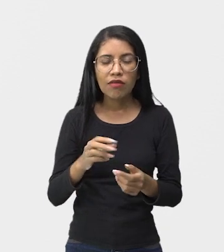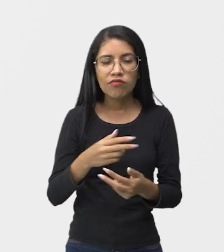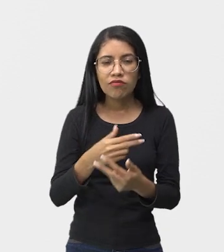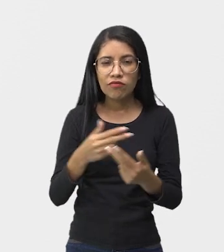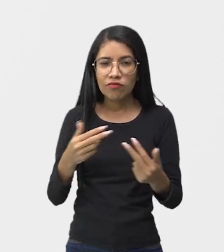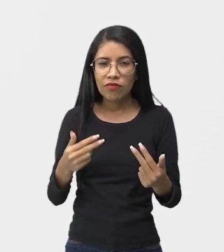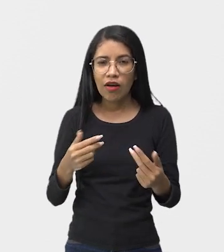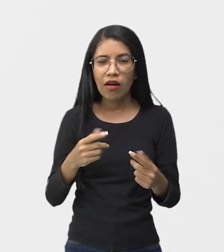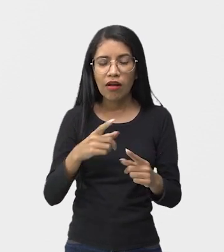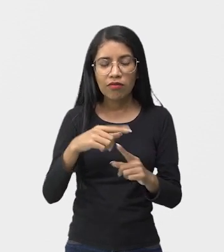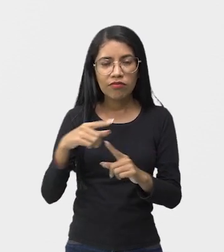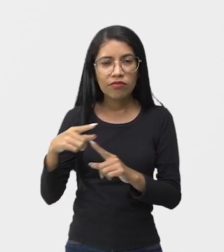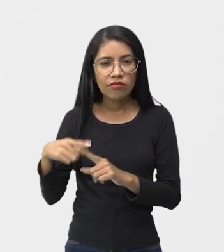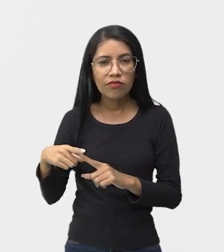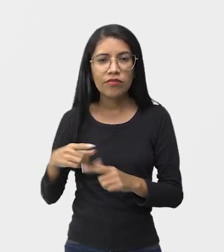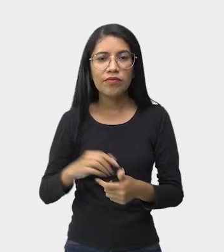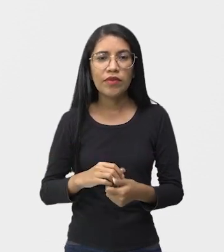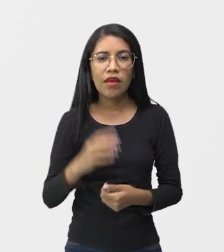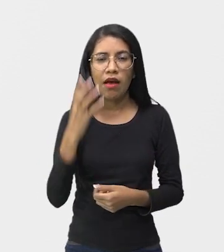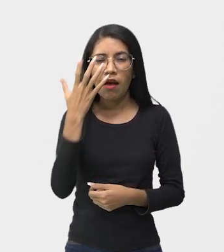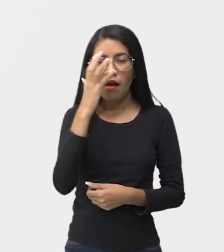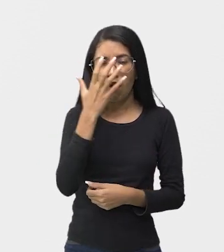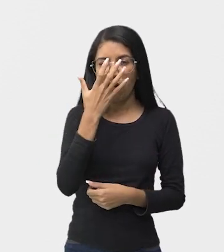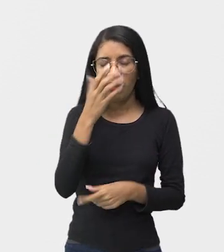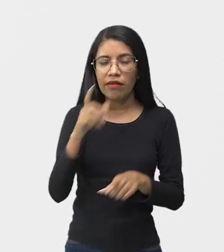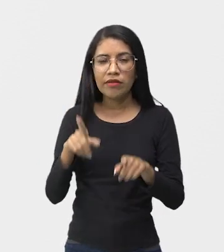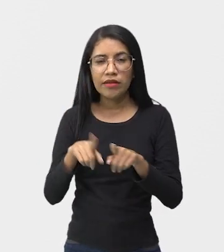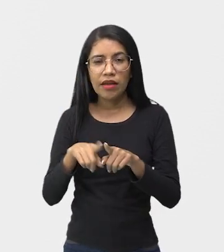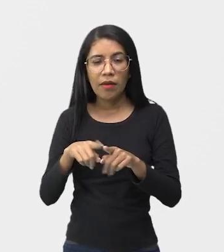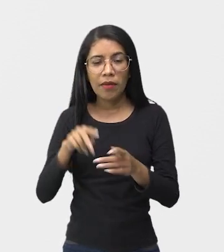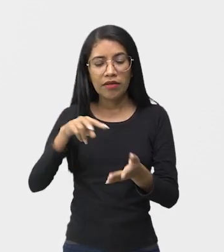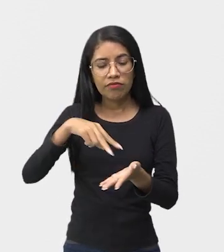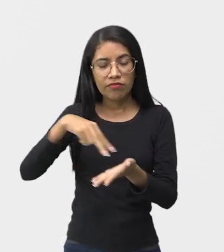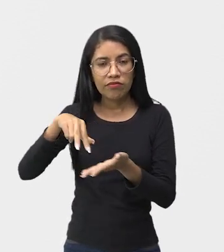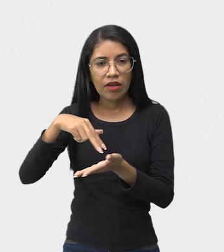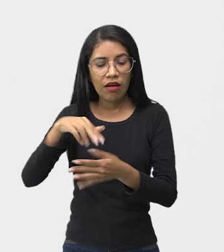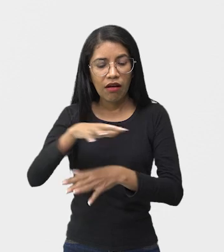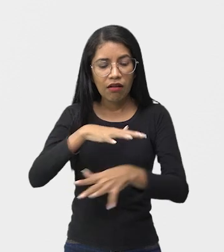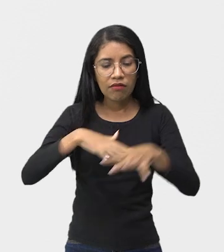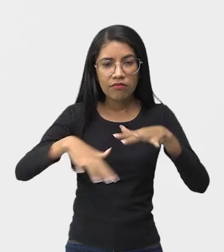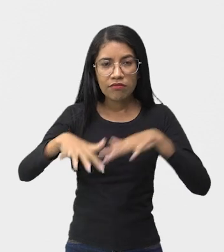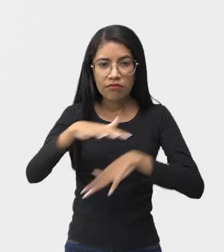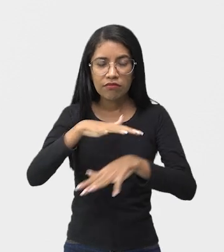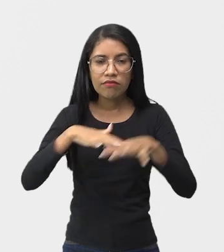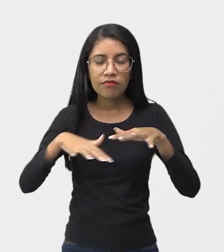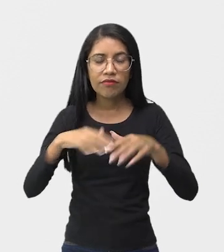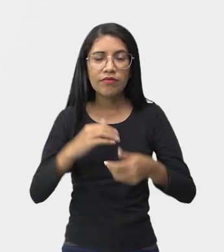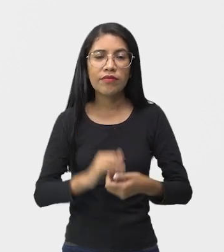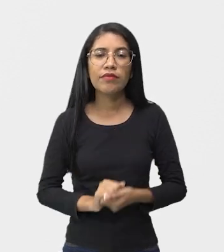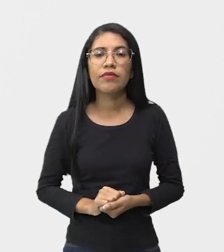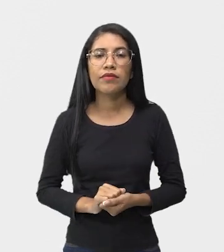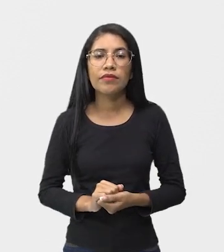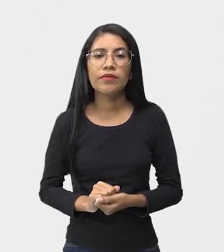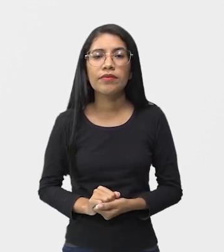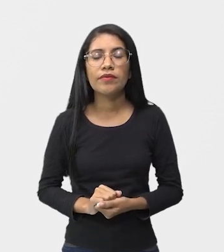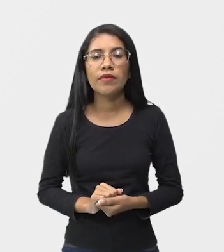cestarias feitas de palha, nas máscaras e até mesmo nas danças dos rituais.